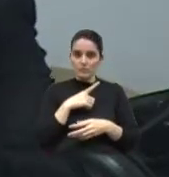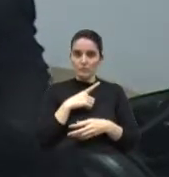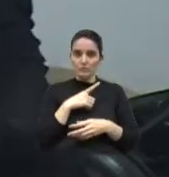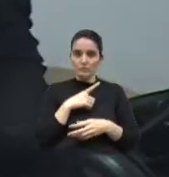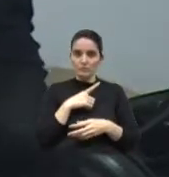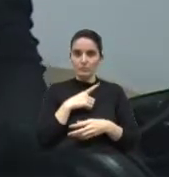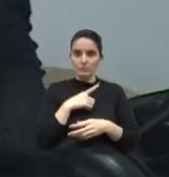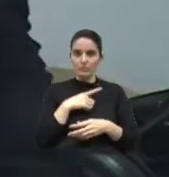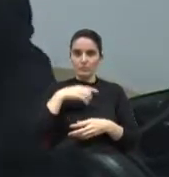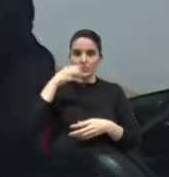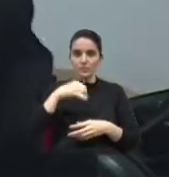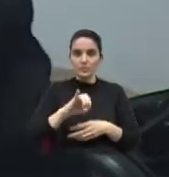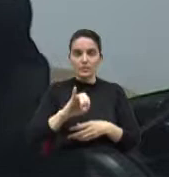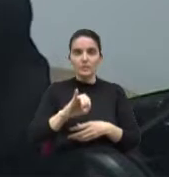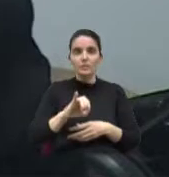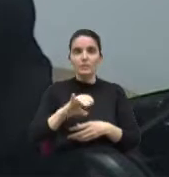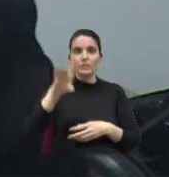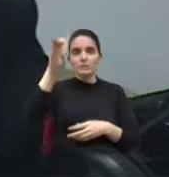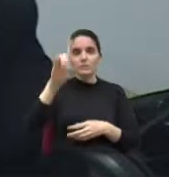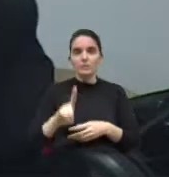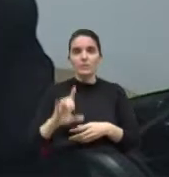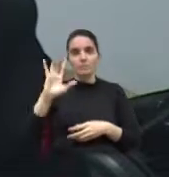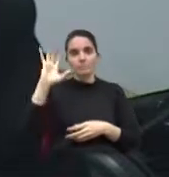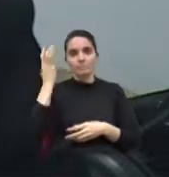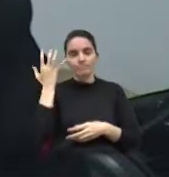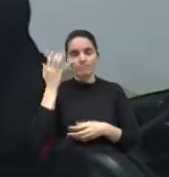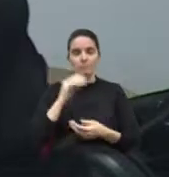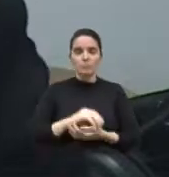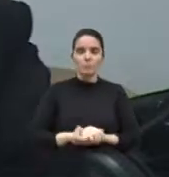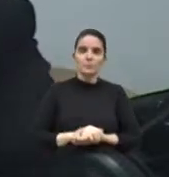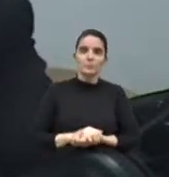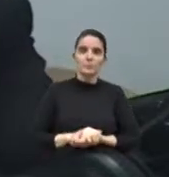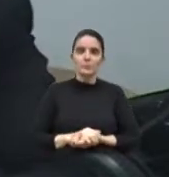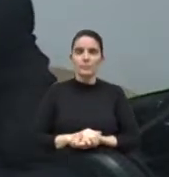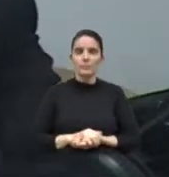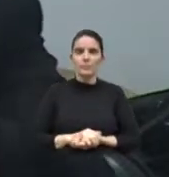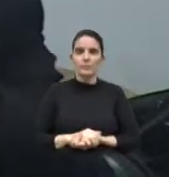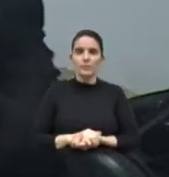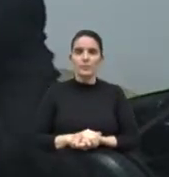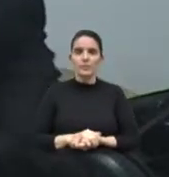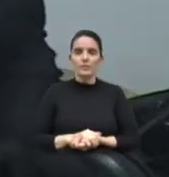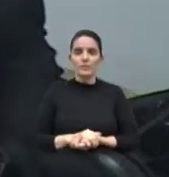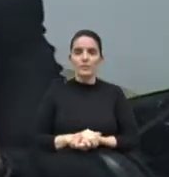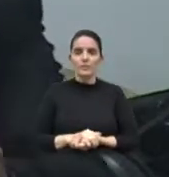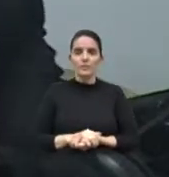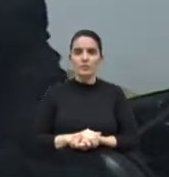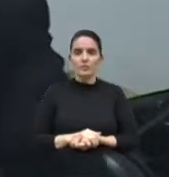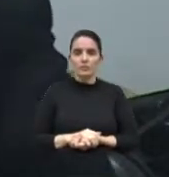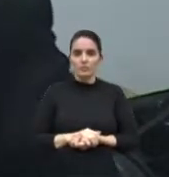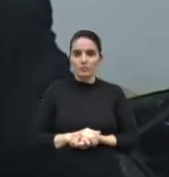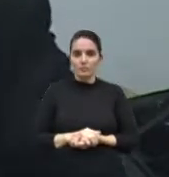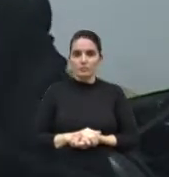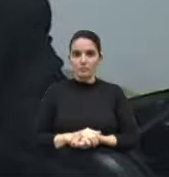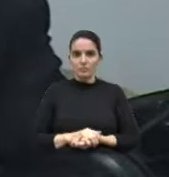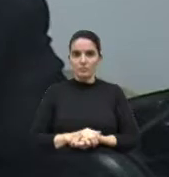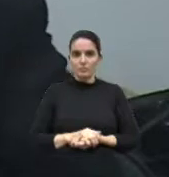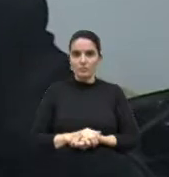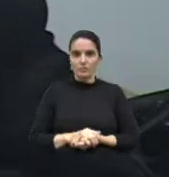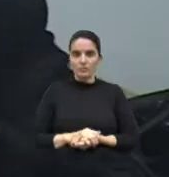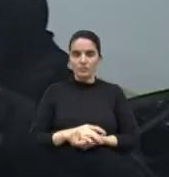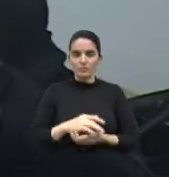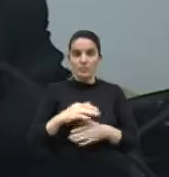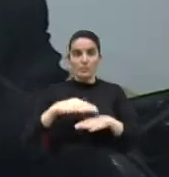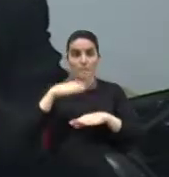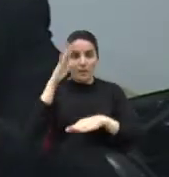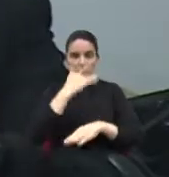o seu direito é violado. Né? Que vai muito além da questão da saúde, vai